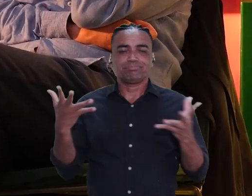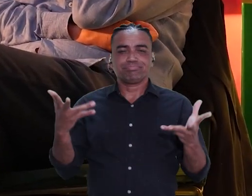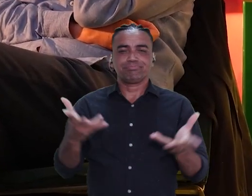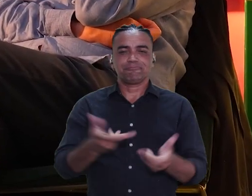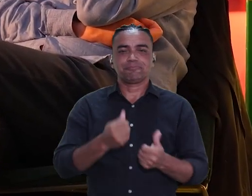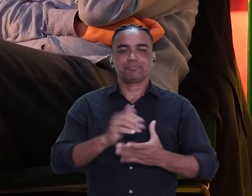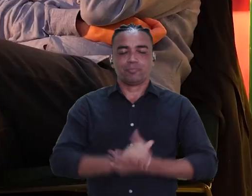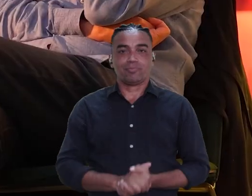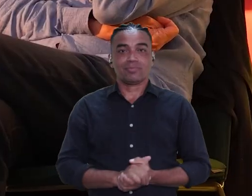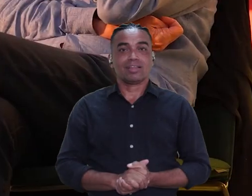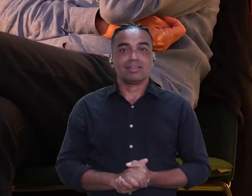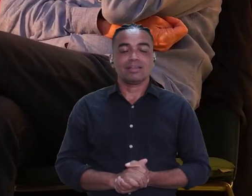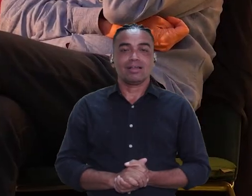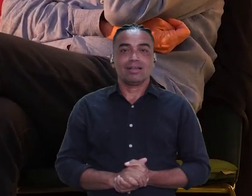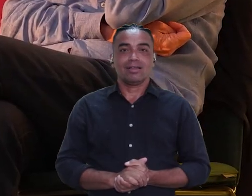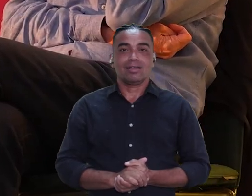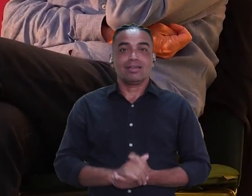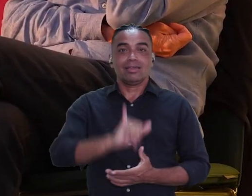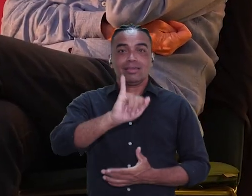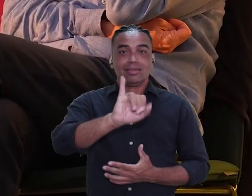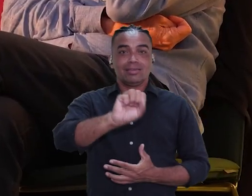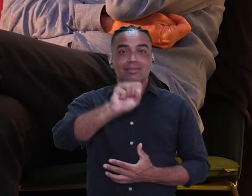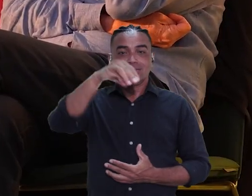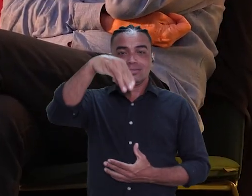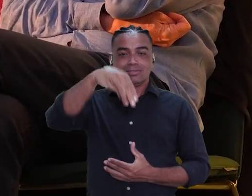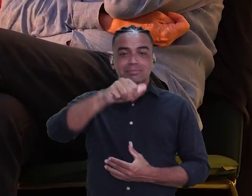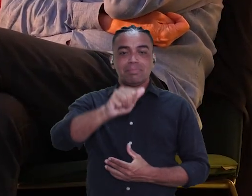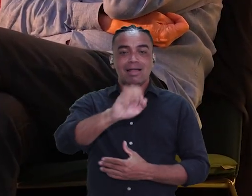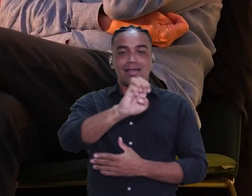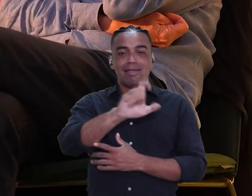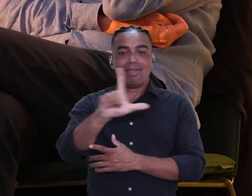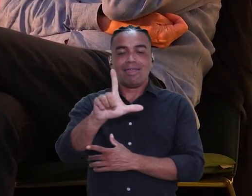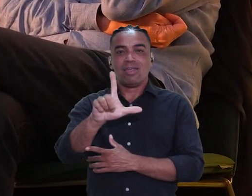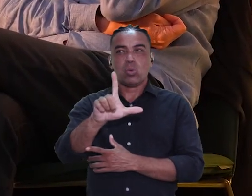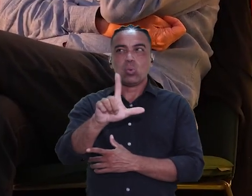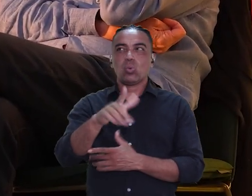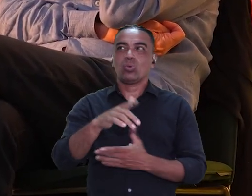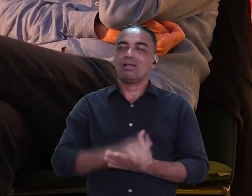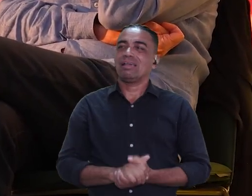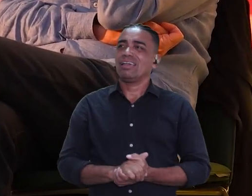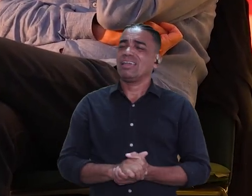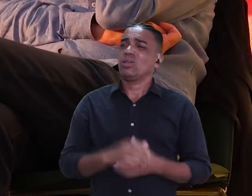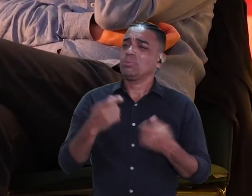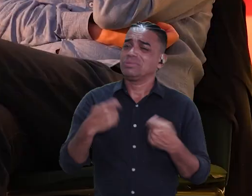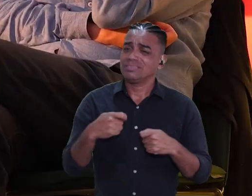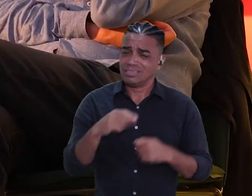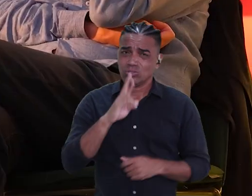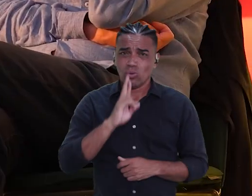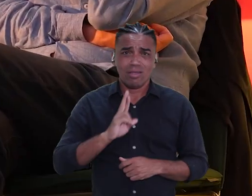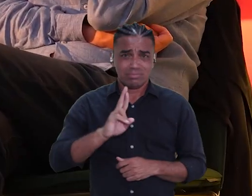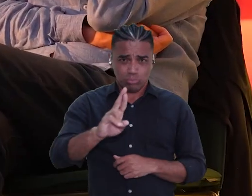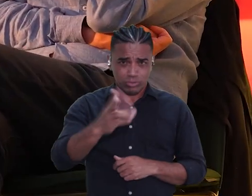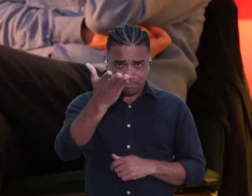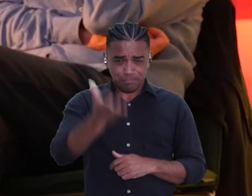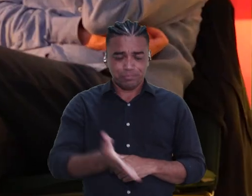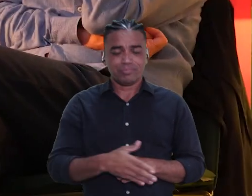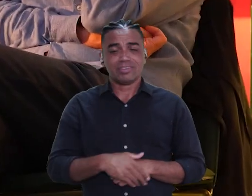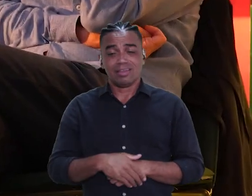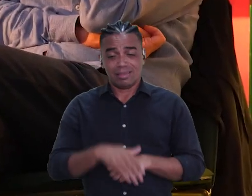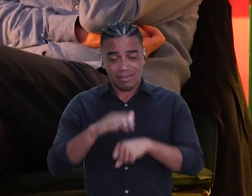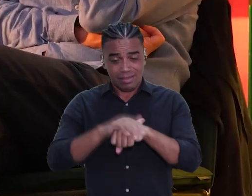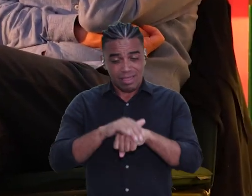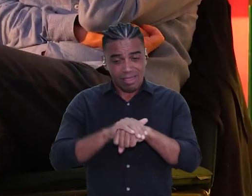Bom, Ismael, essa opacidade, eu preciso te responder sob